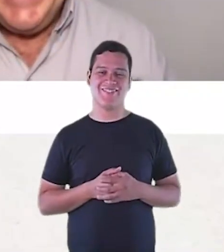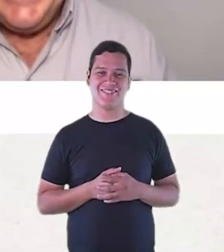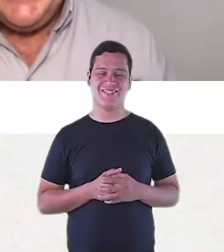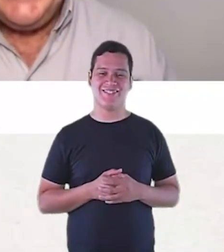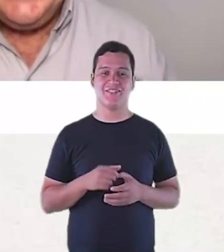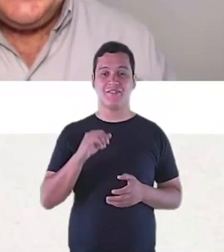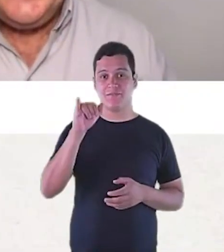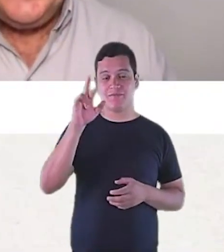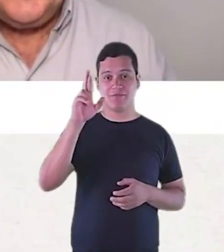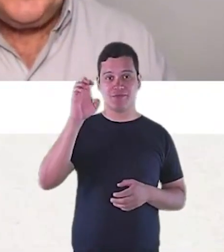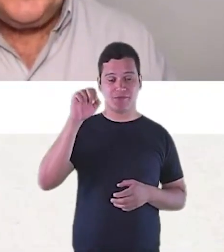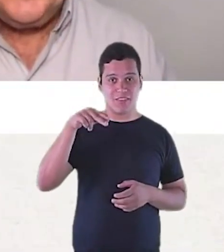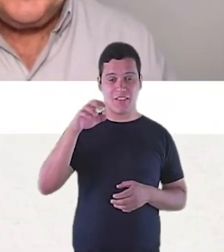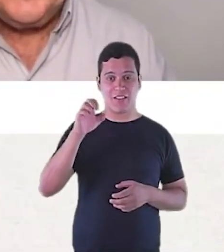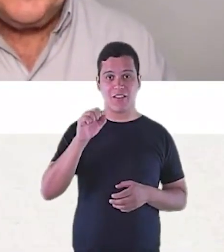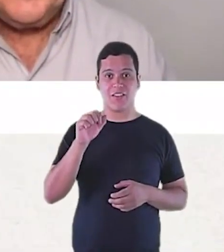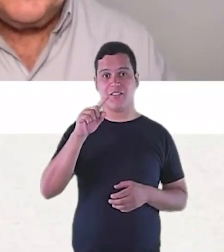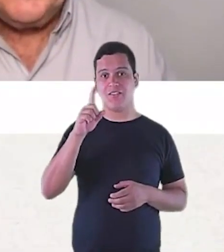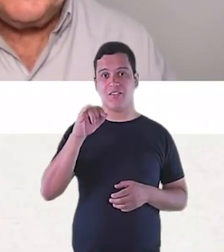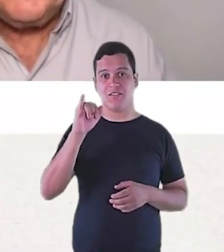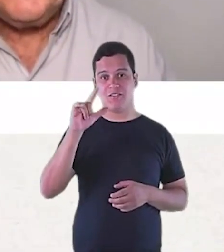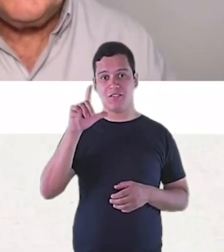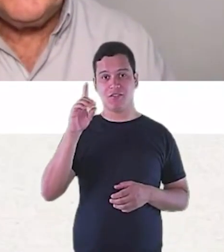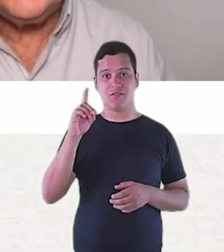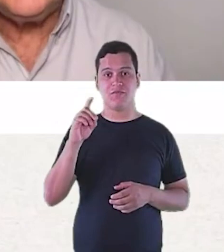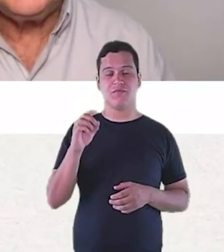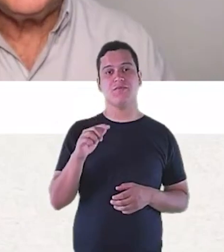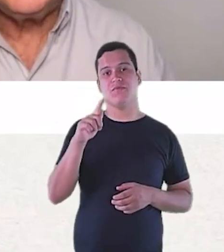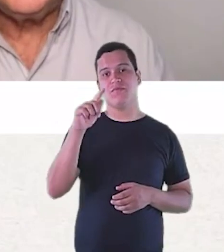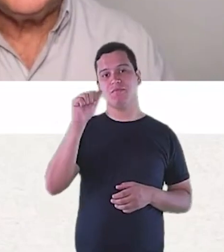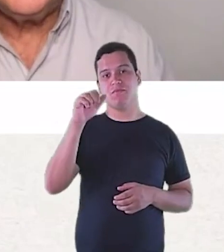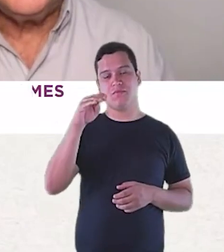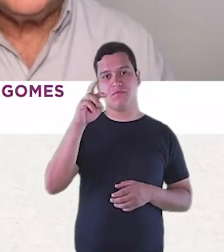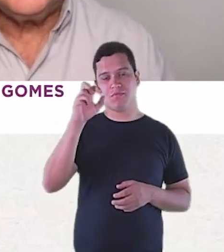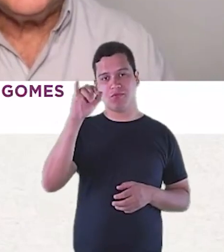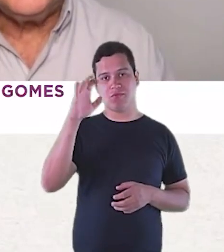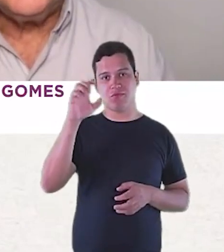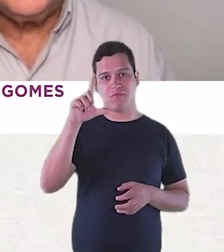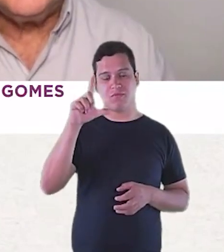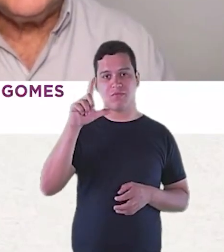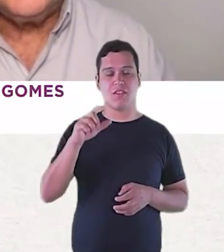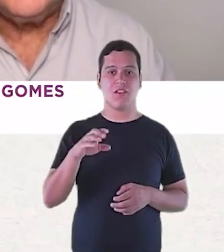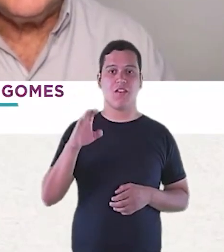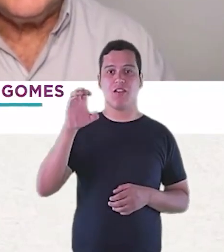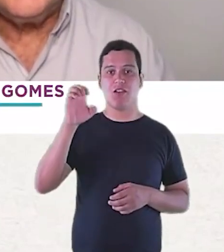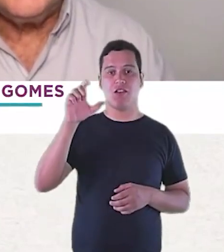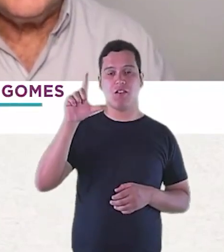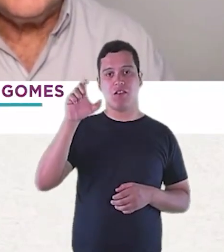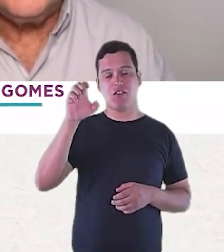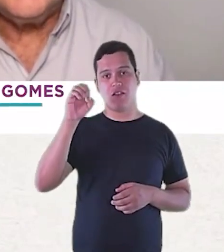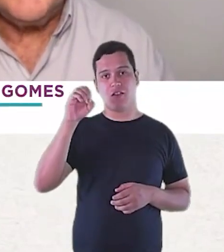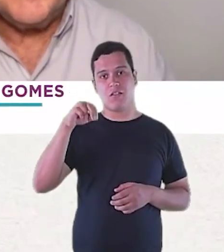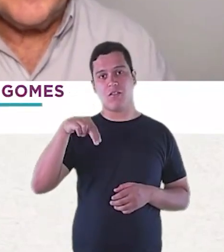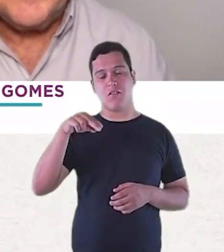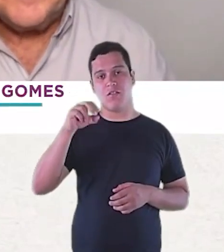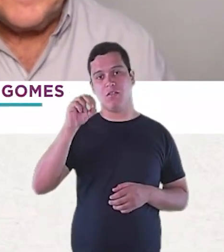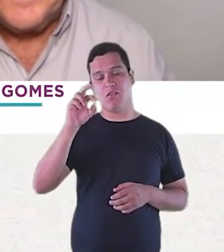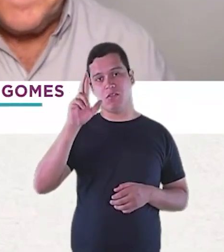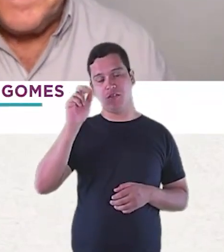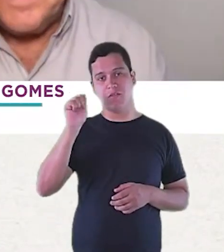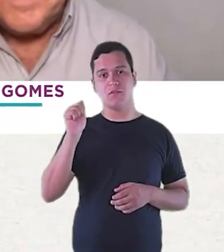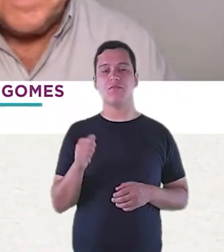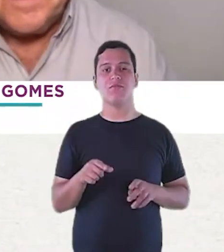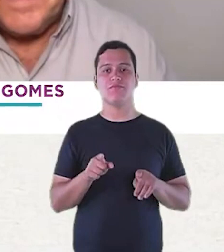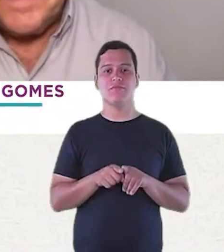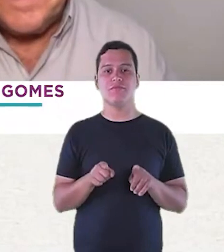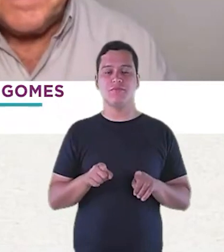Irene Zilda Silva, Gabriel Santabala está sempre com a gente. Eleonora de Barros, muito obrigado, como sempre, com a gente. Mara